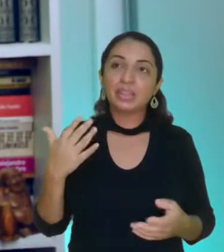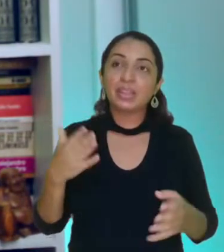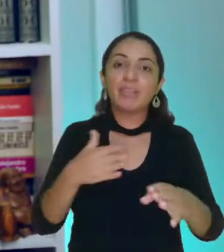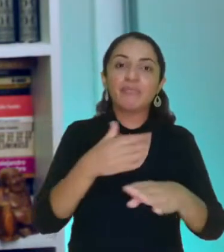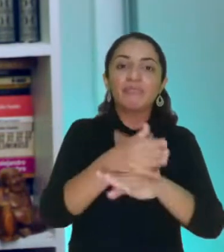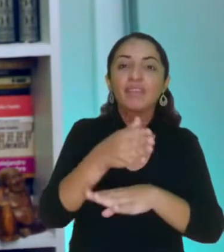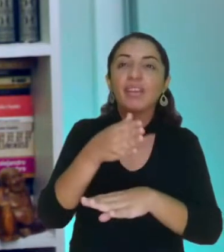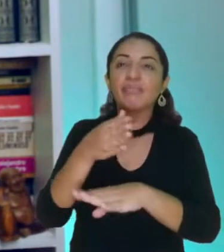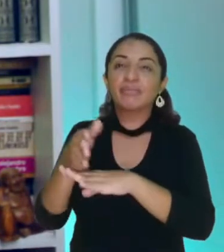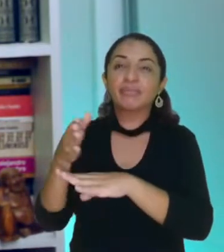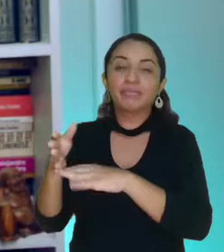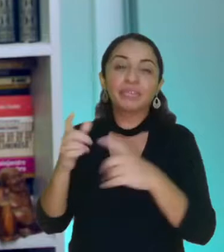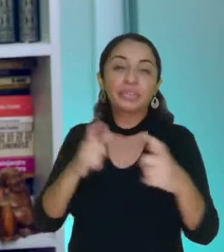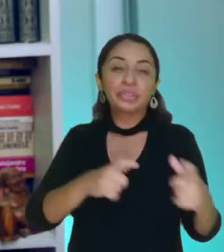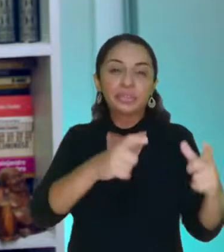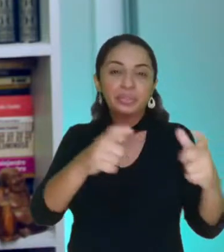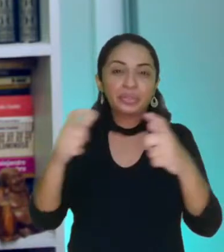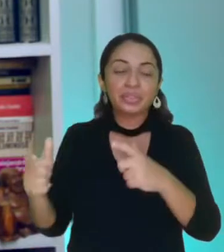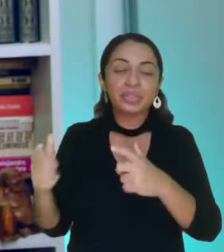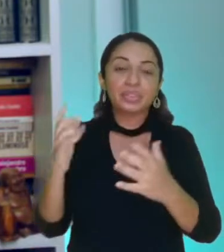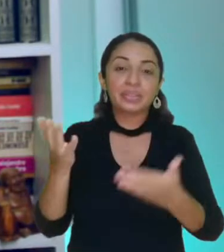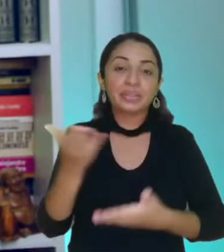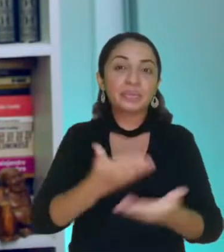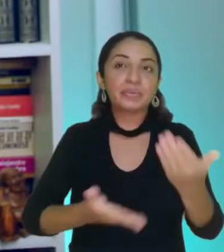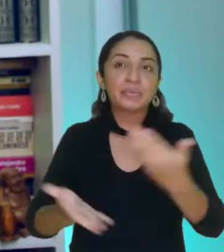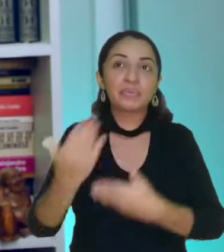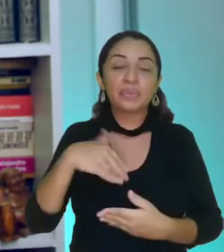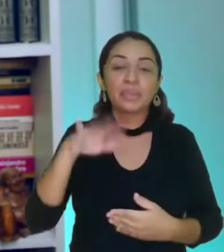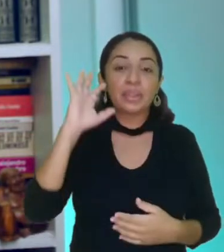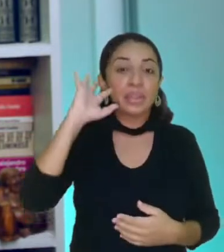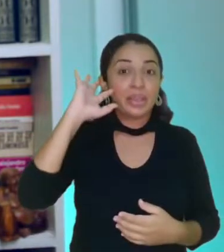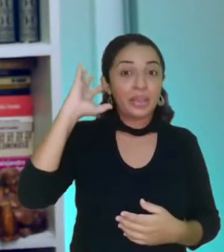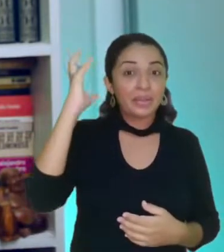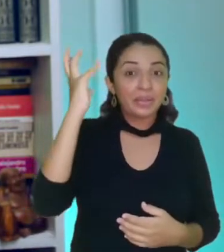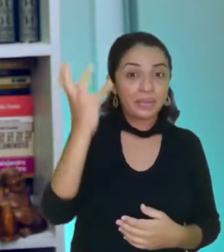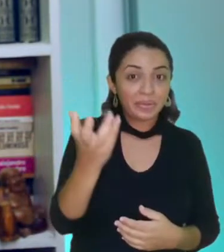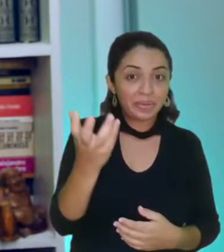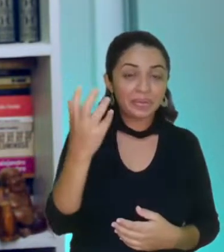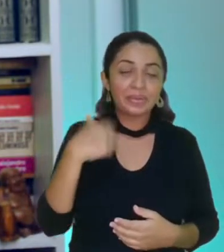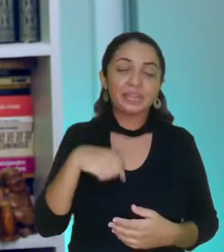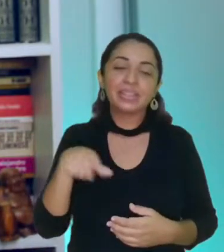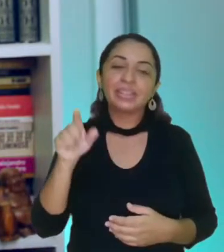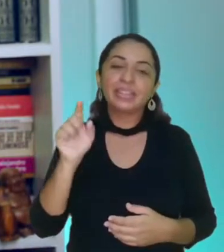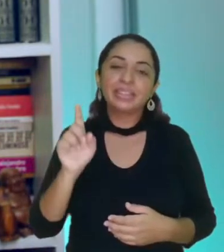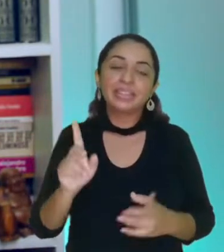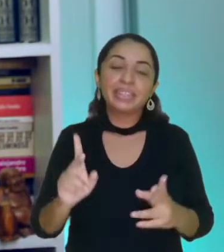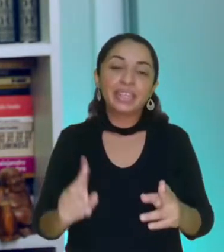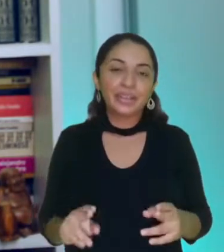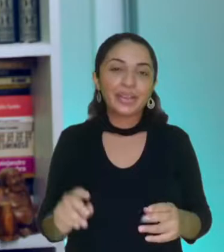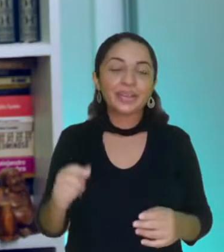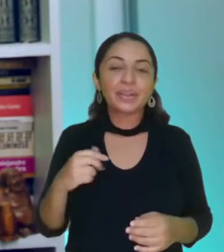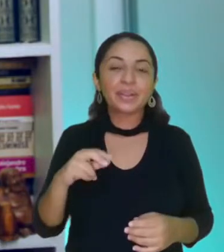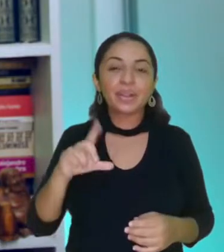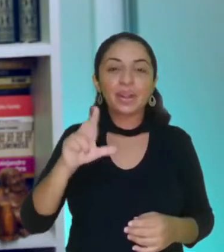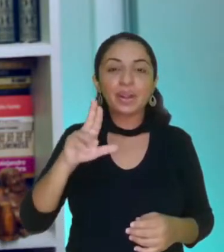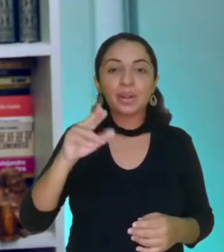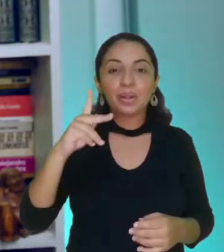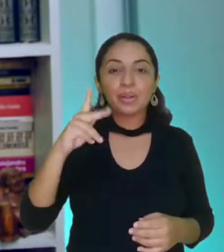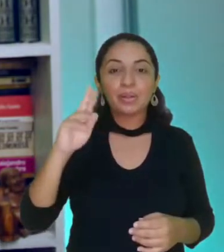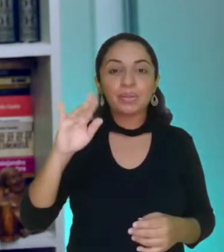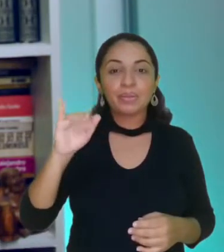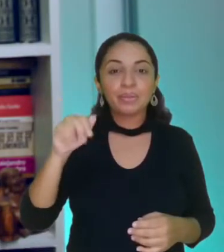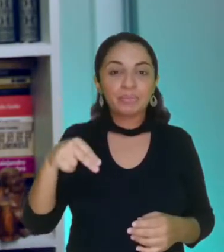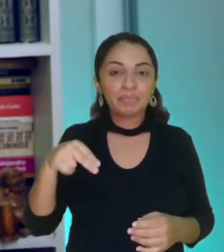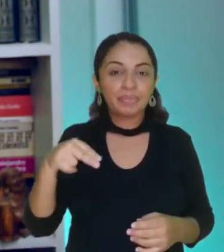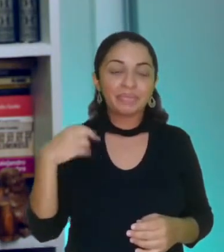são cenários adequados a estas aventuras envolventes e inesquecíveis, pois Arsène Lupin é como este livro, galante, refinado e